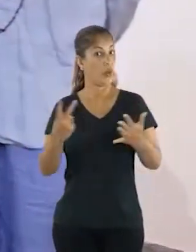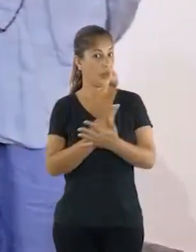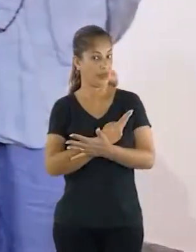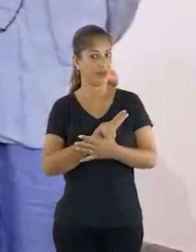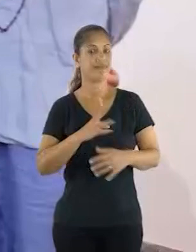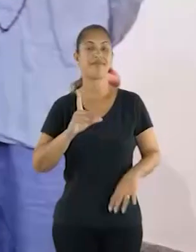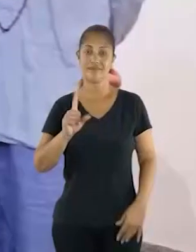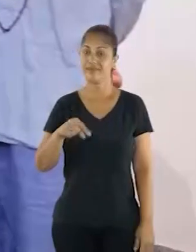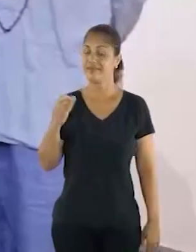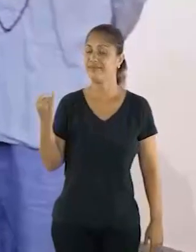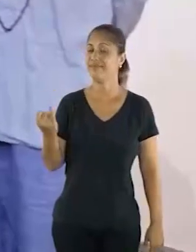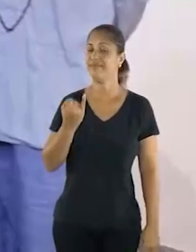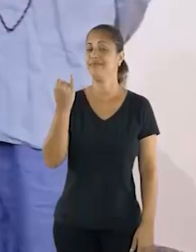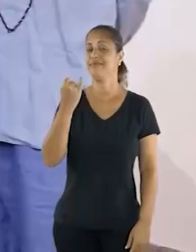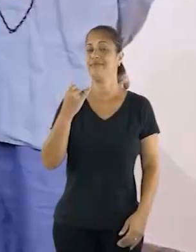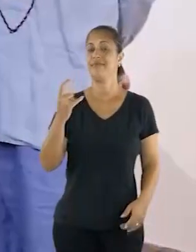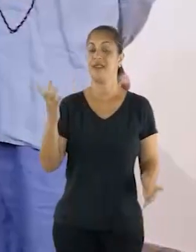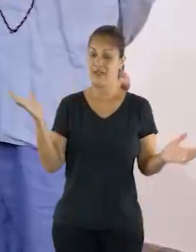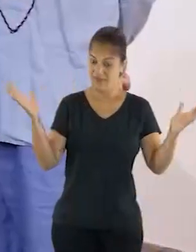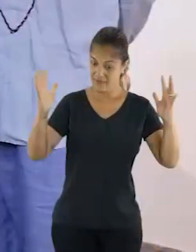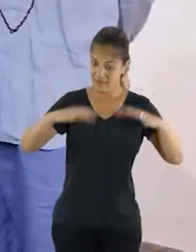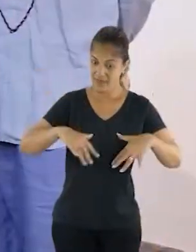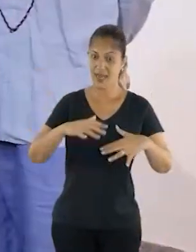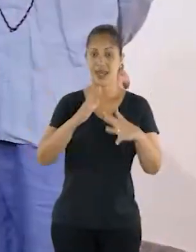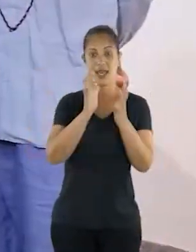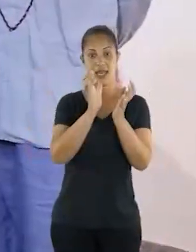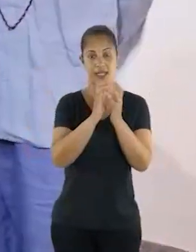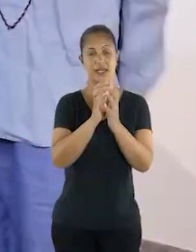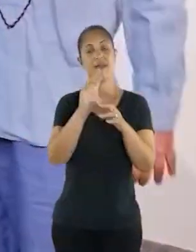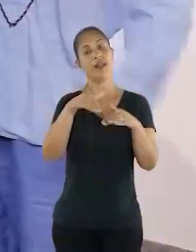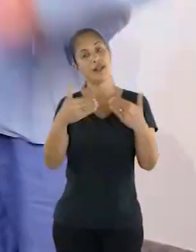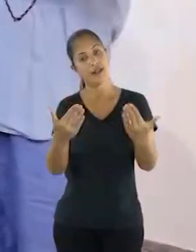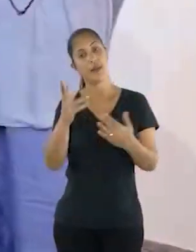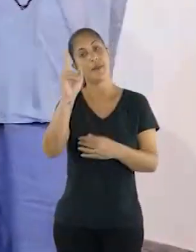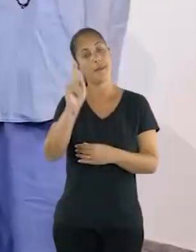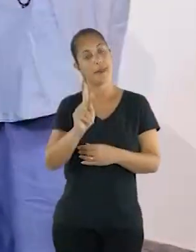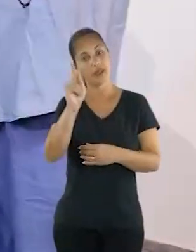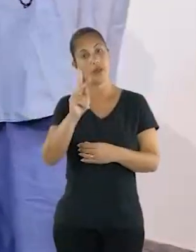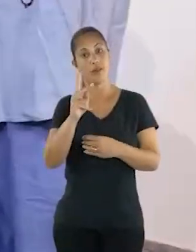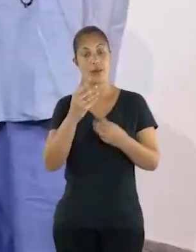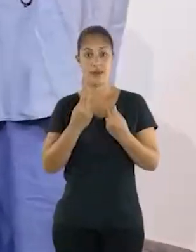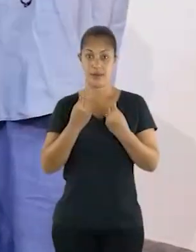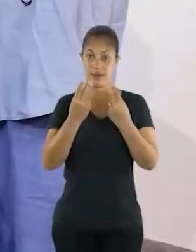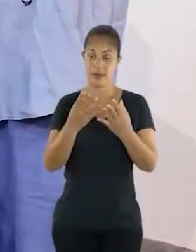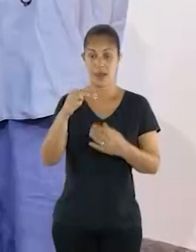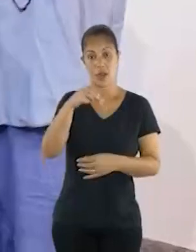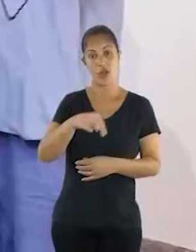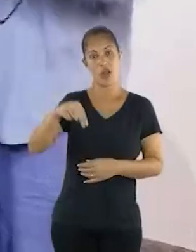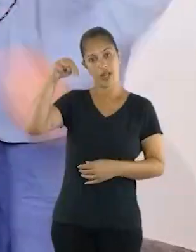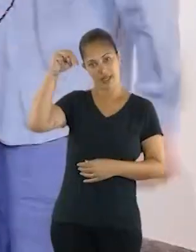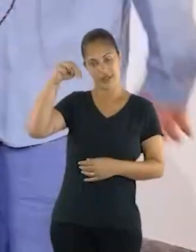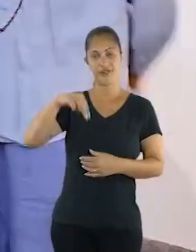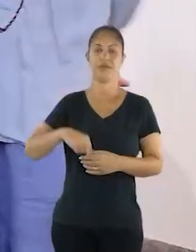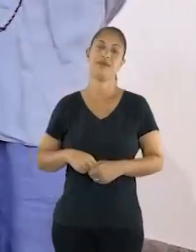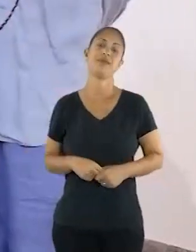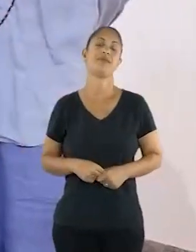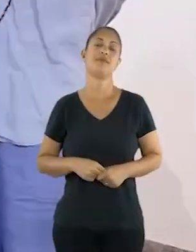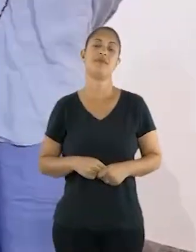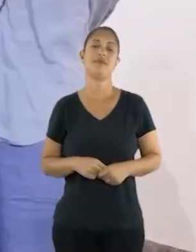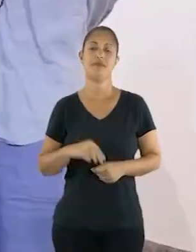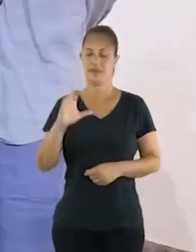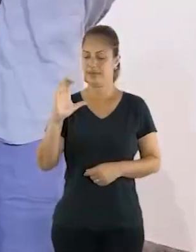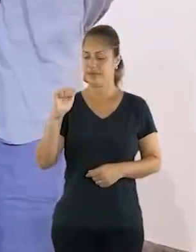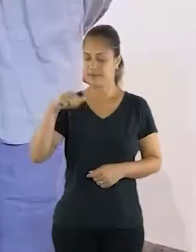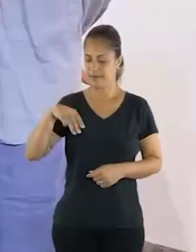Era essencial ela vir aqui para Recife. Então, a Petrobras está trazendo essa exposição para o Nordeste. Primeiro, Campina Grande, que foi um